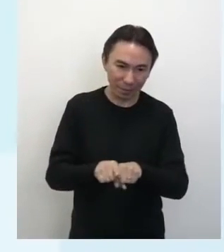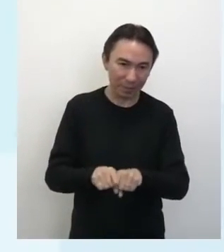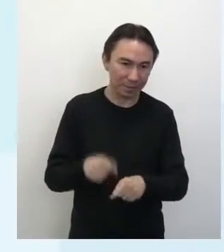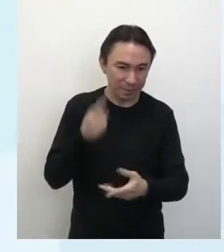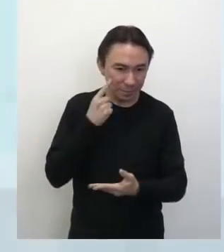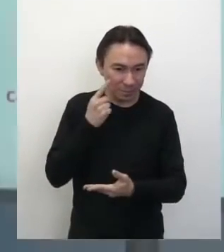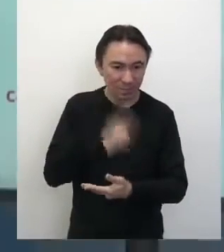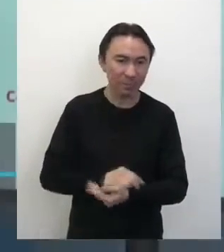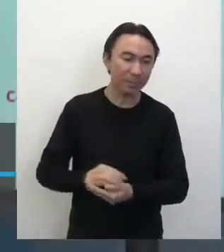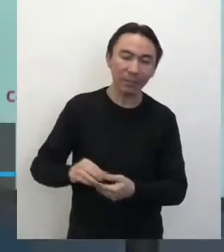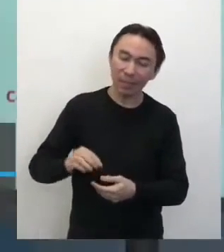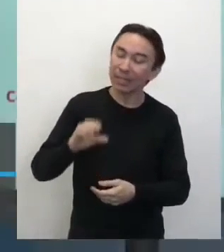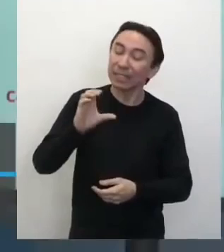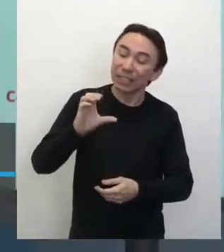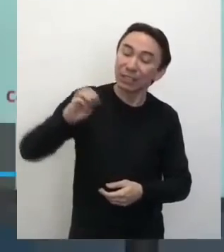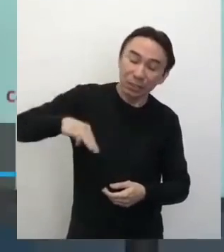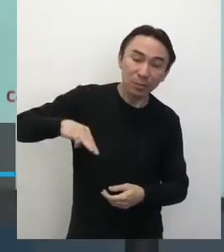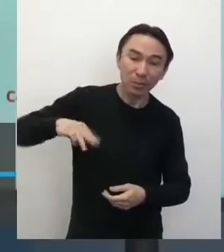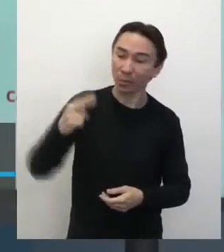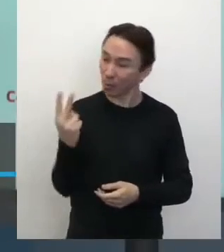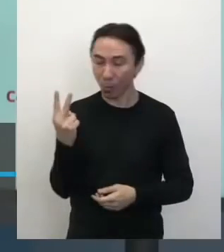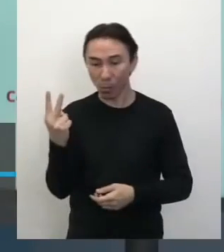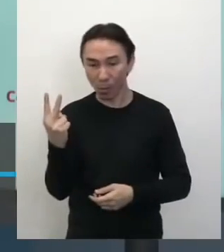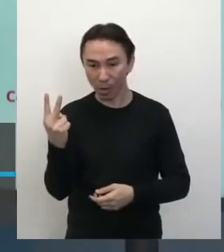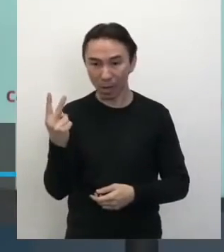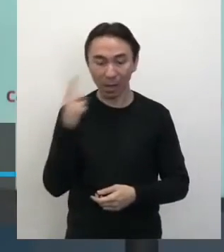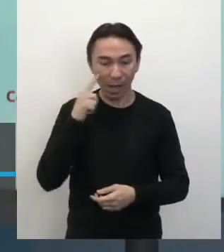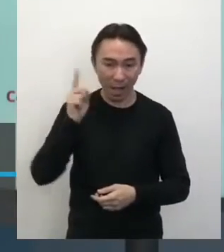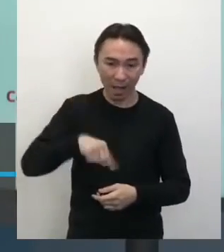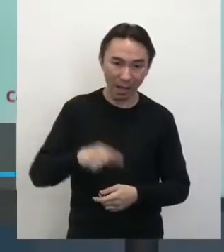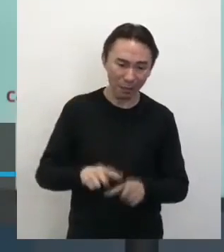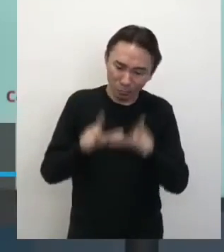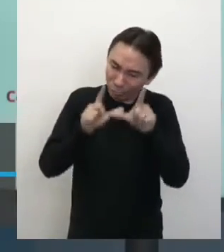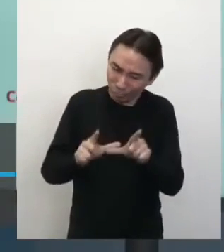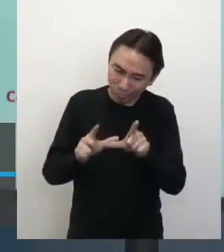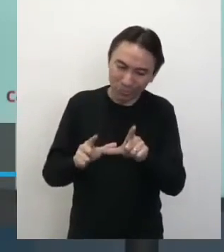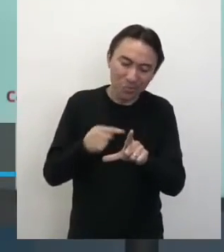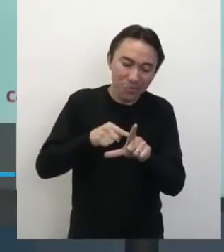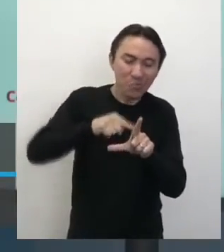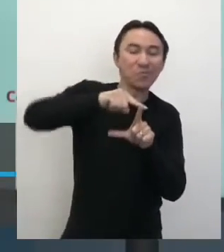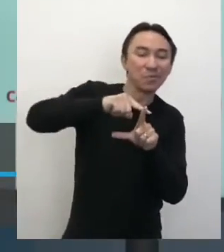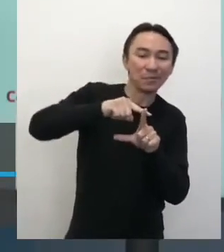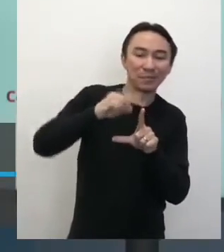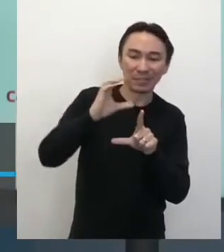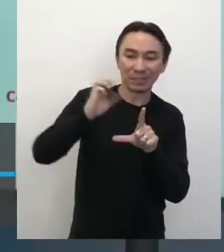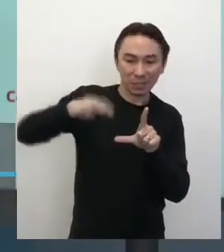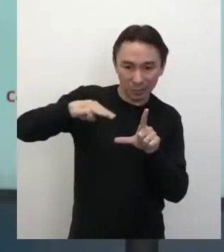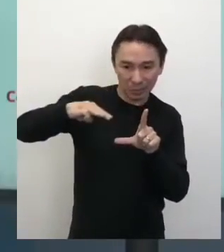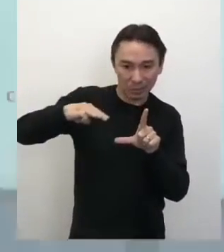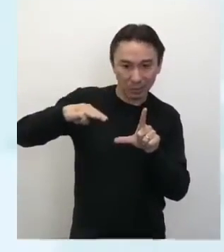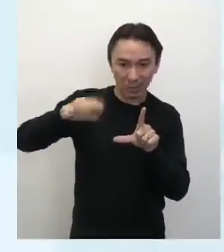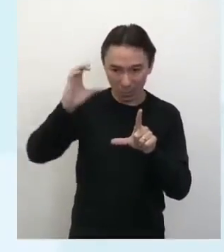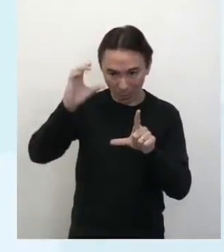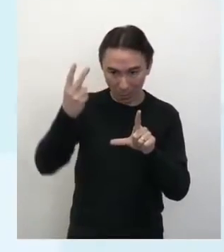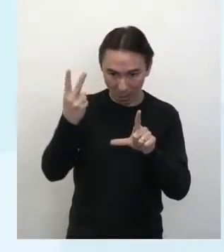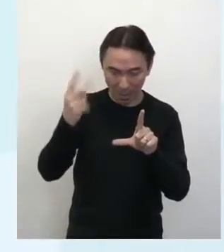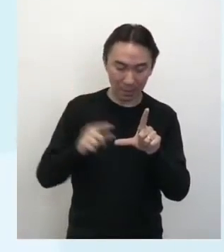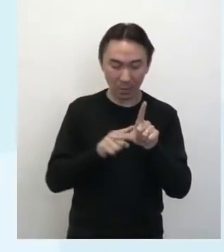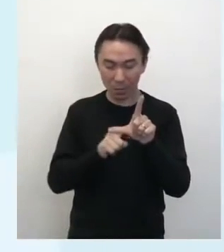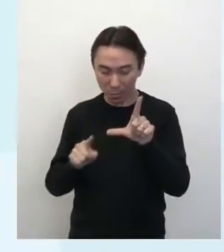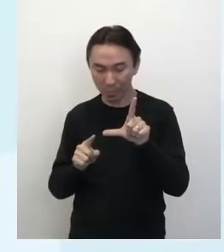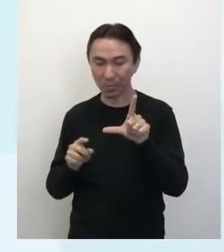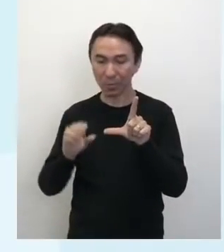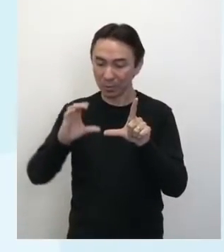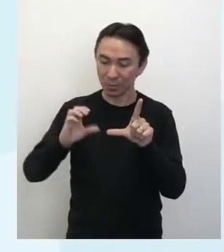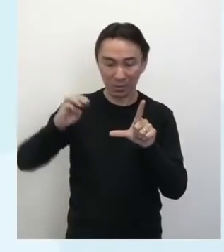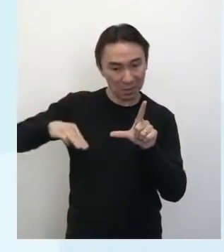os subconjuntos, os submúltiplos desse metro quadrado e os múltiplos também, né? Então, olha só na telinha o que vai acontecer,